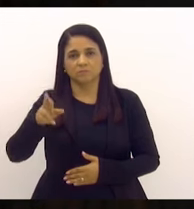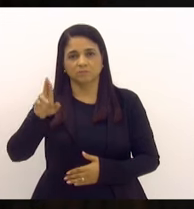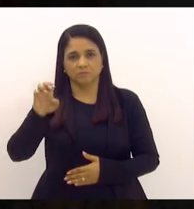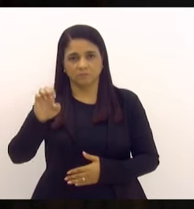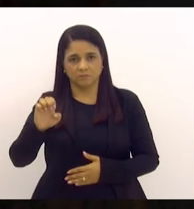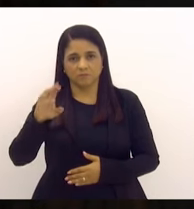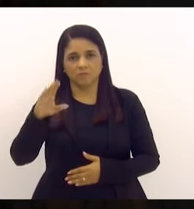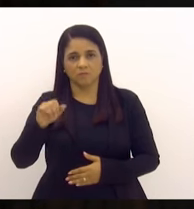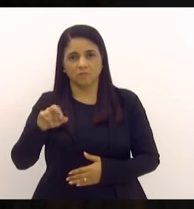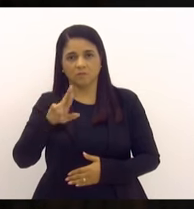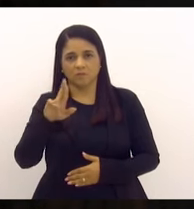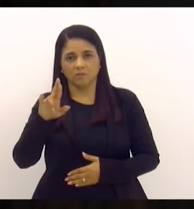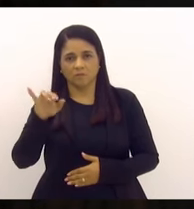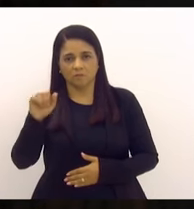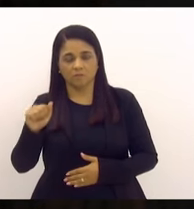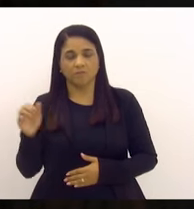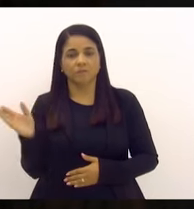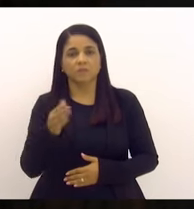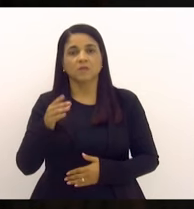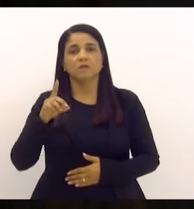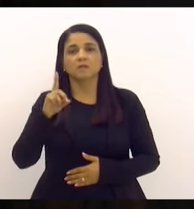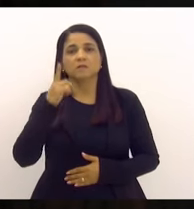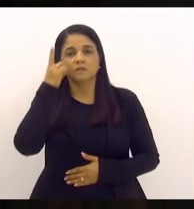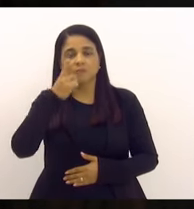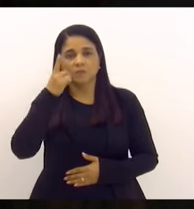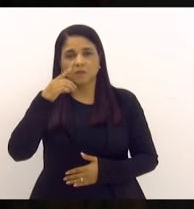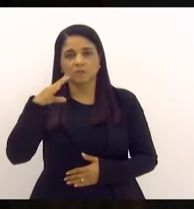Deputado Carlos Macedo.